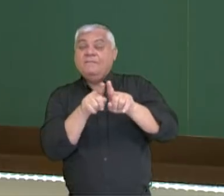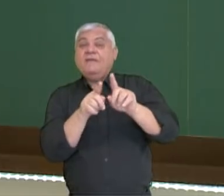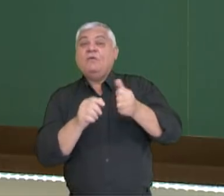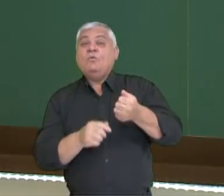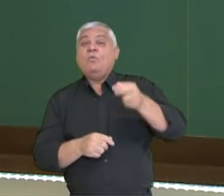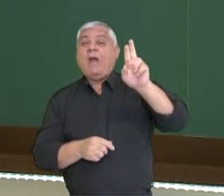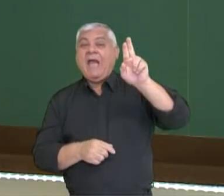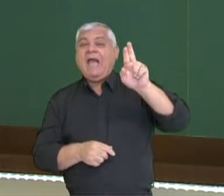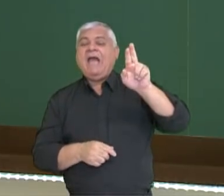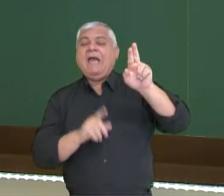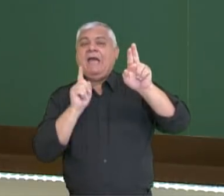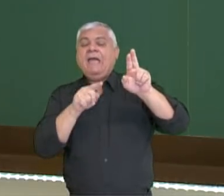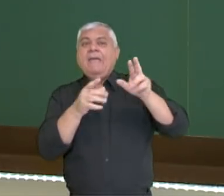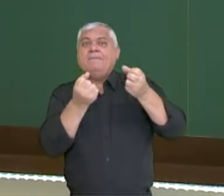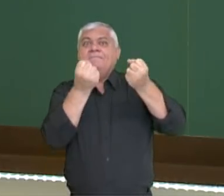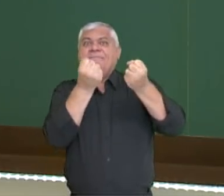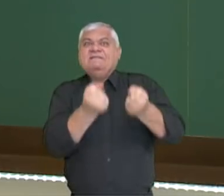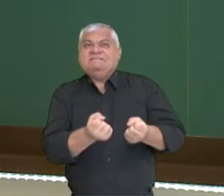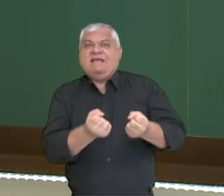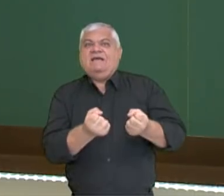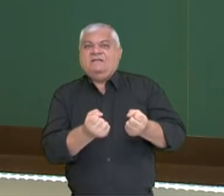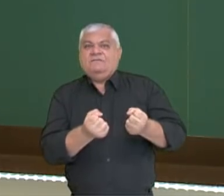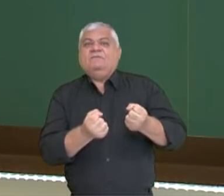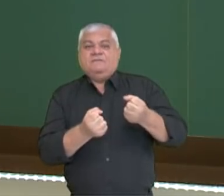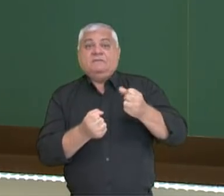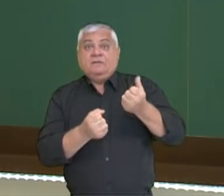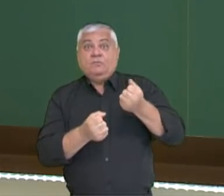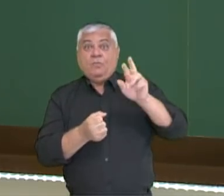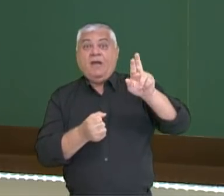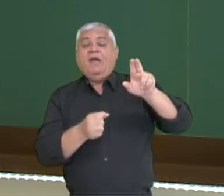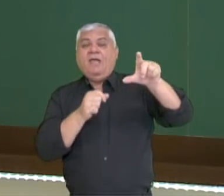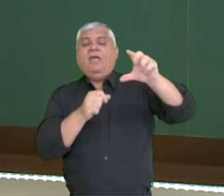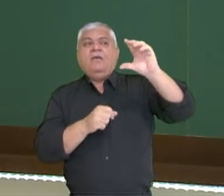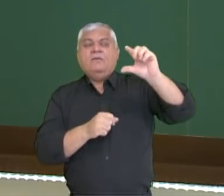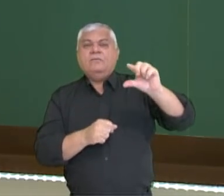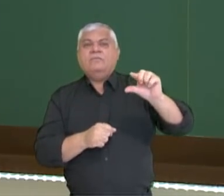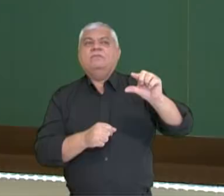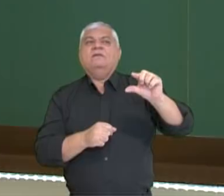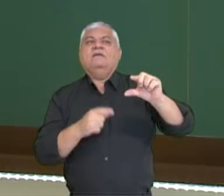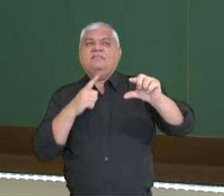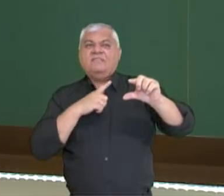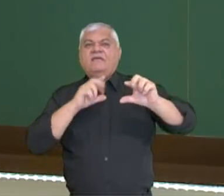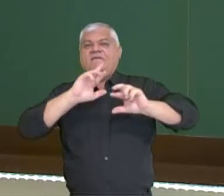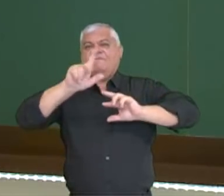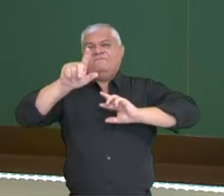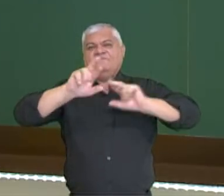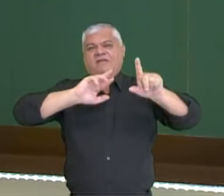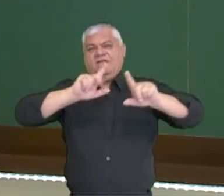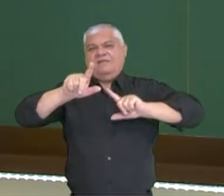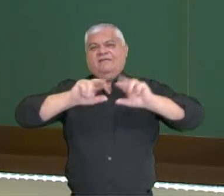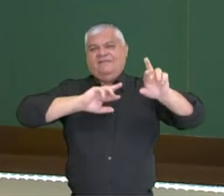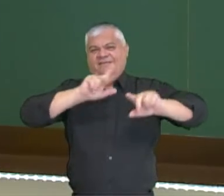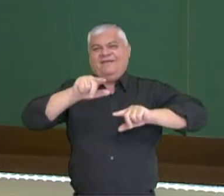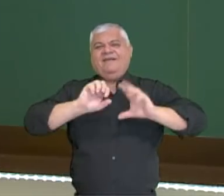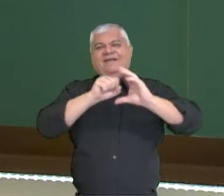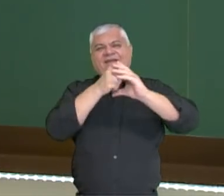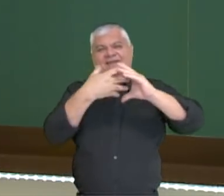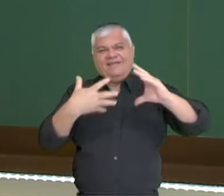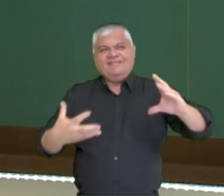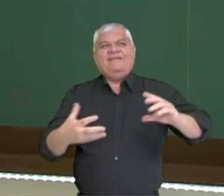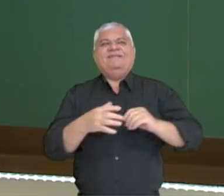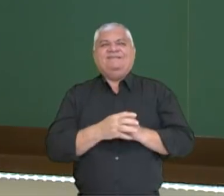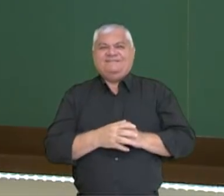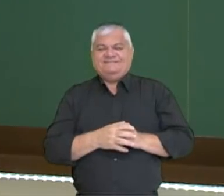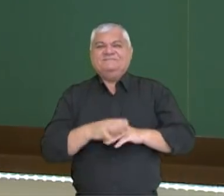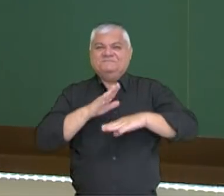ser menor, o peso do ar é menor e por isso nós vamos ter diferenças de características de áreas